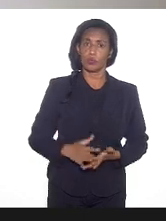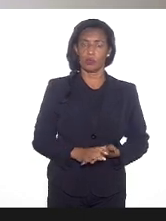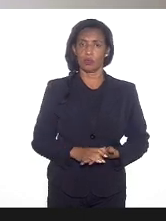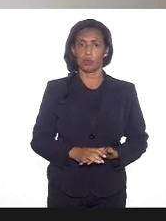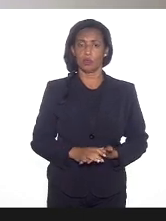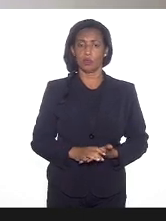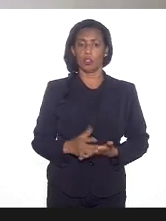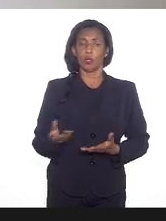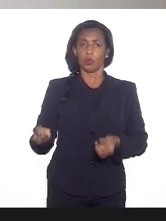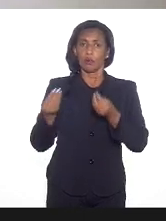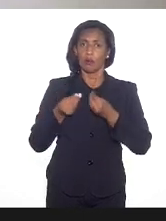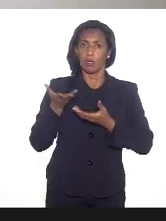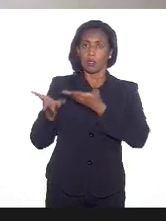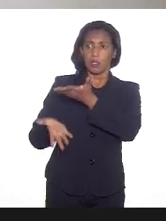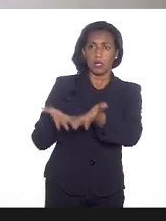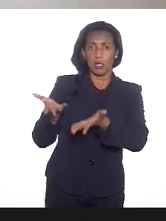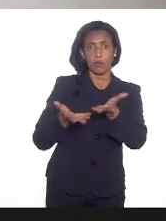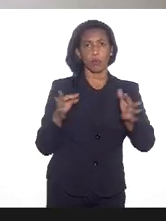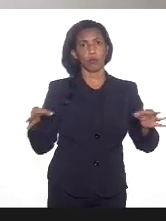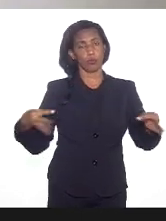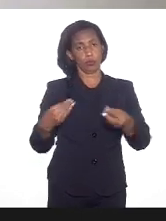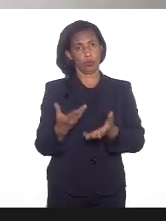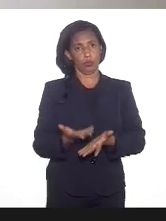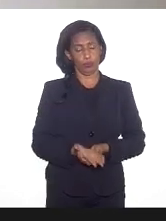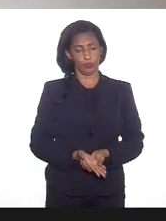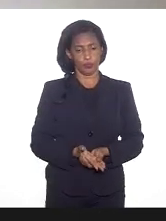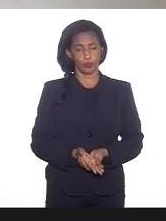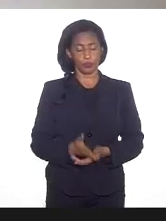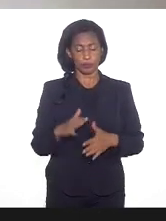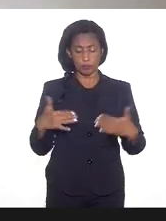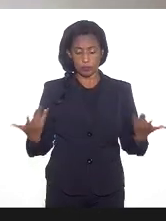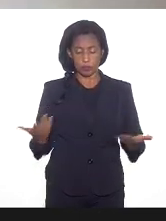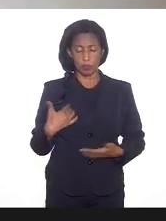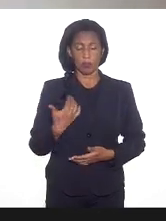nos servindo a todos, né? Então, eu queria